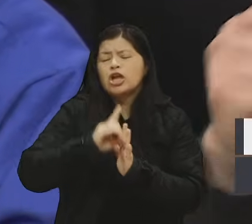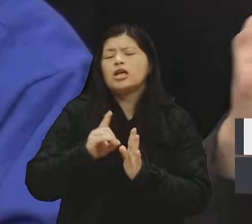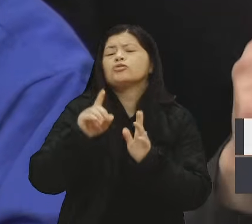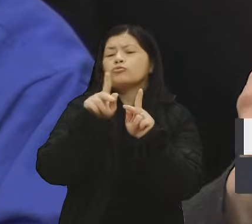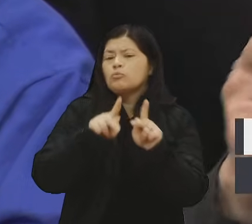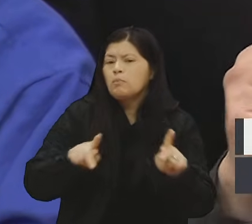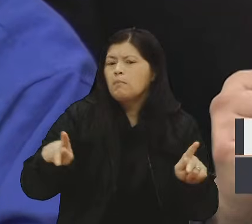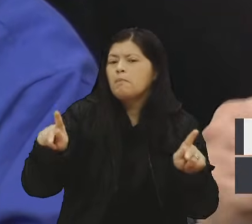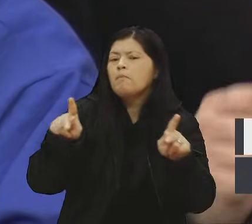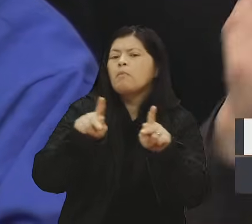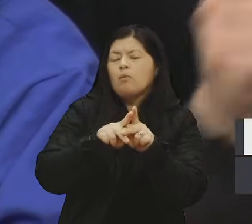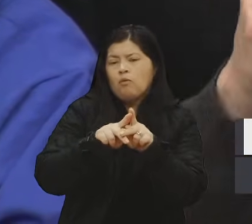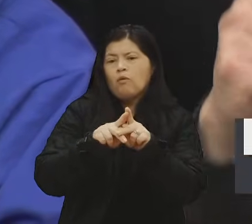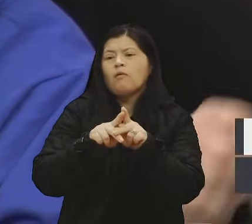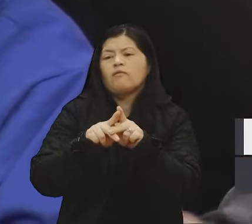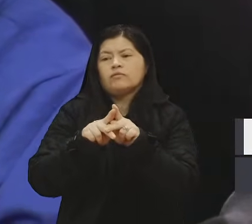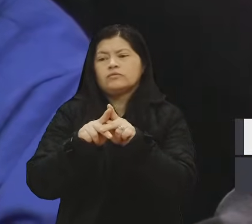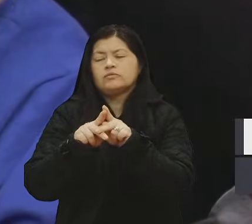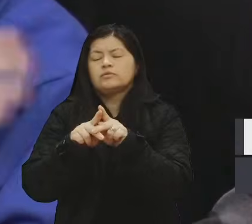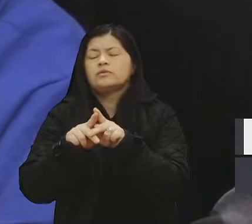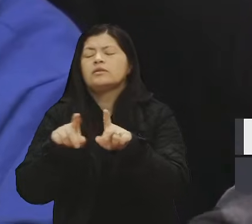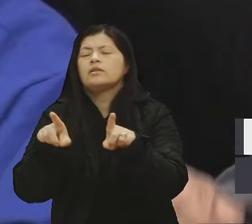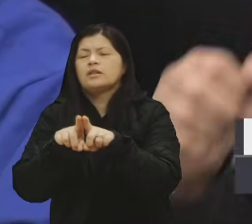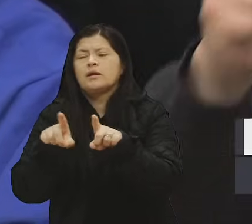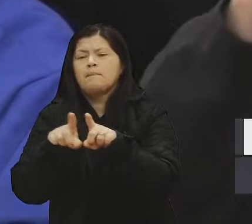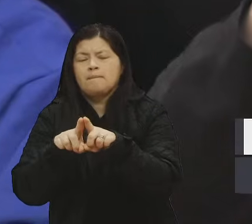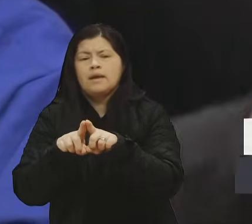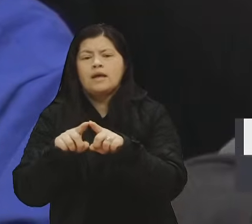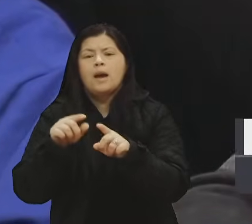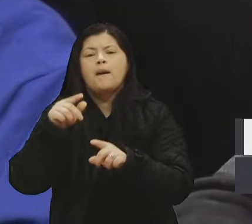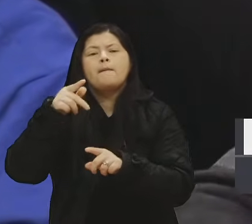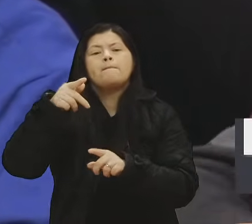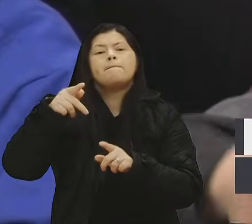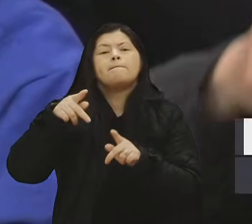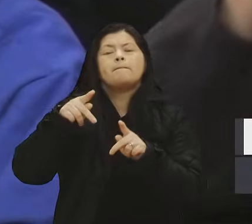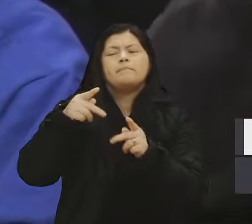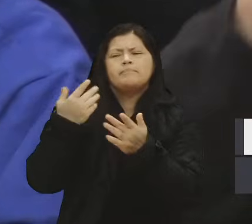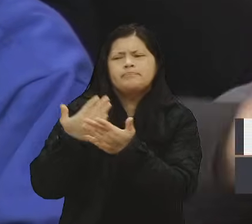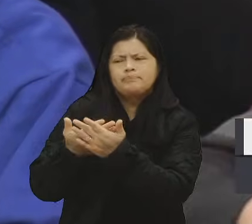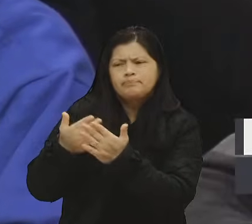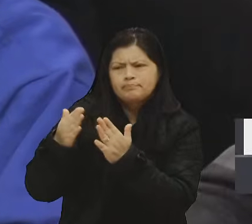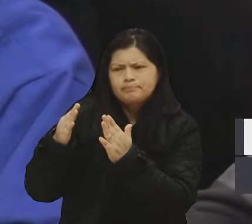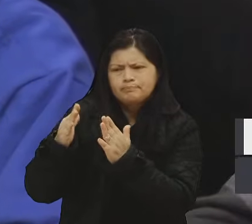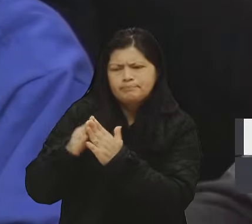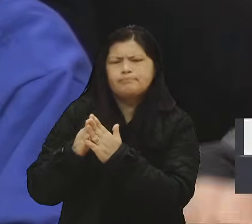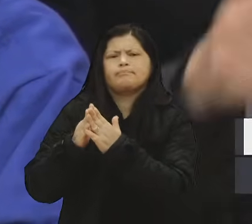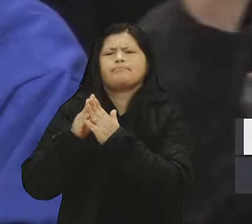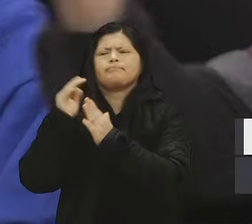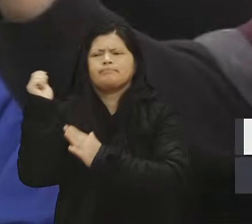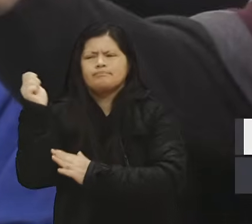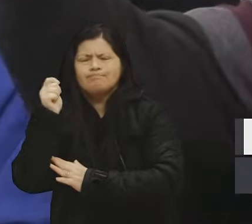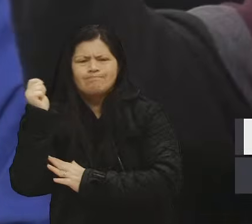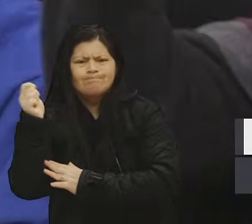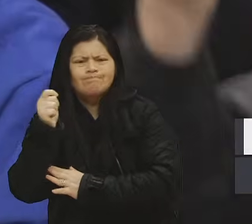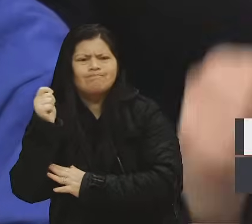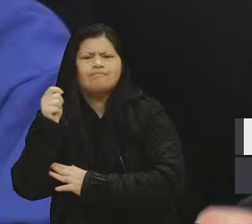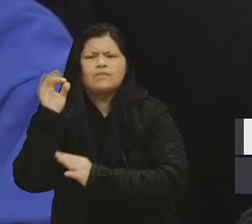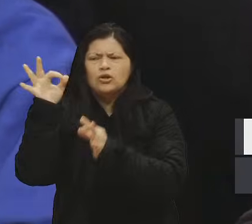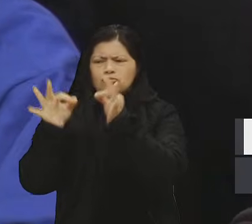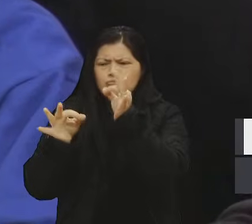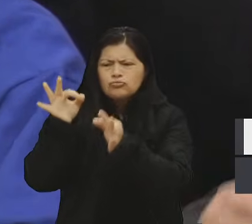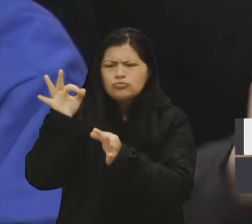e contra o patrimônio público do Rio Grande do Sul. Nas escolas, nas ruas, na